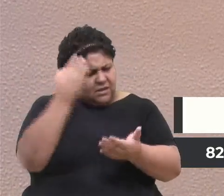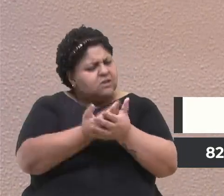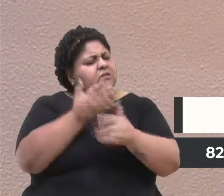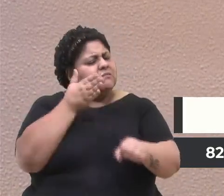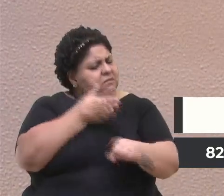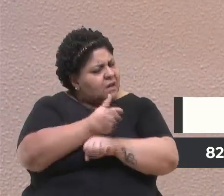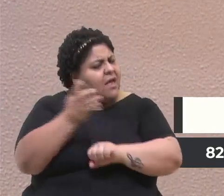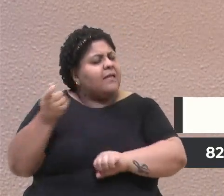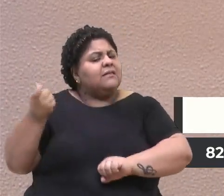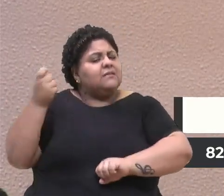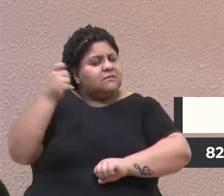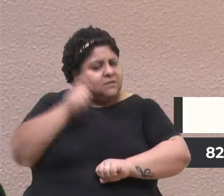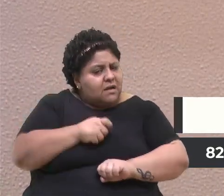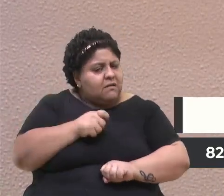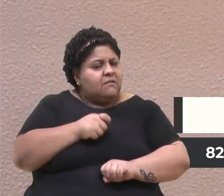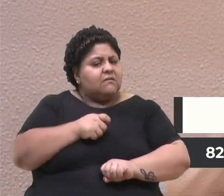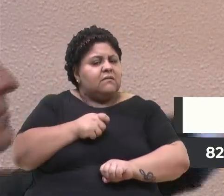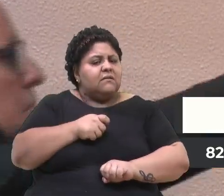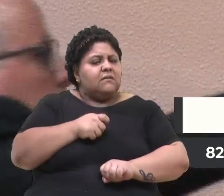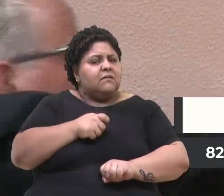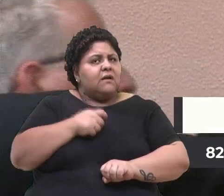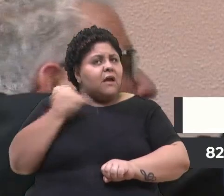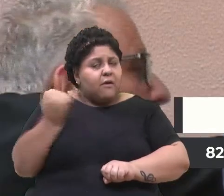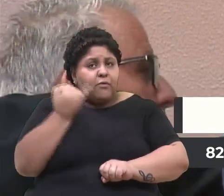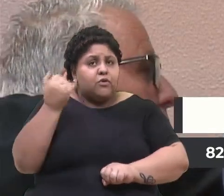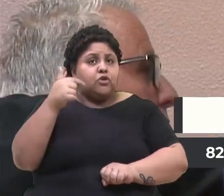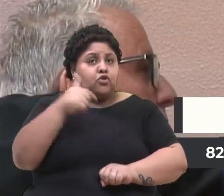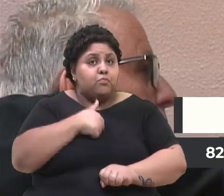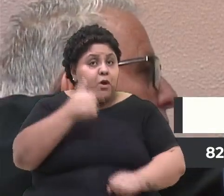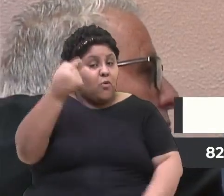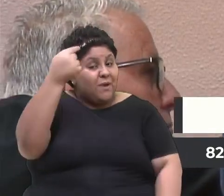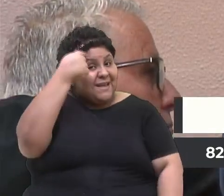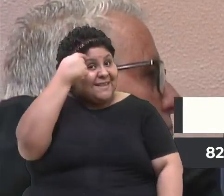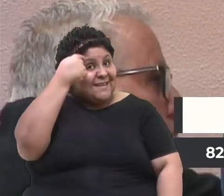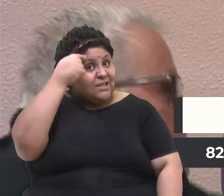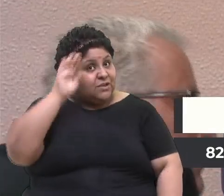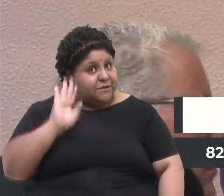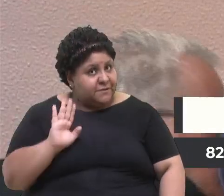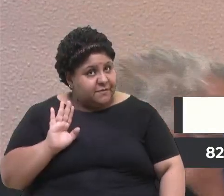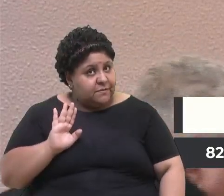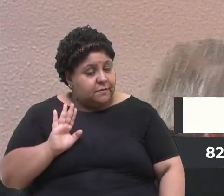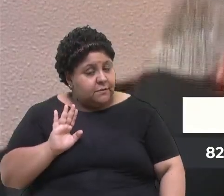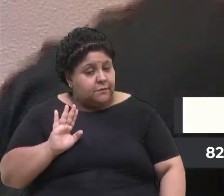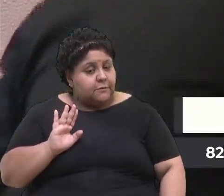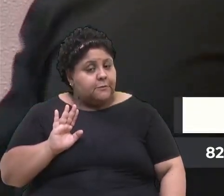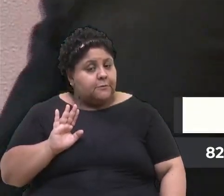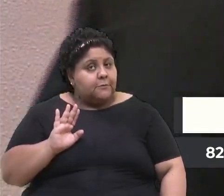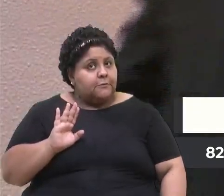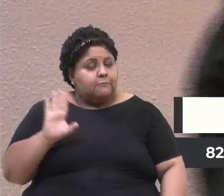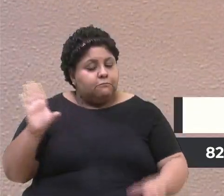é indispensável e, no meu ponto de vista, ele contempla